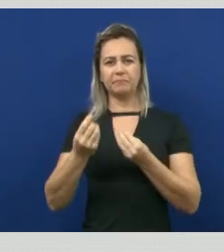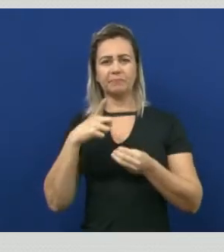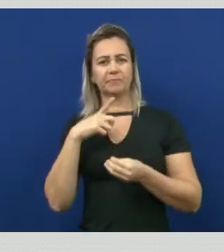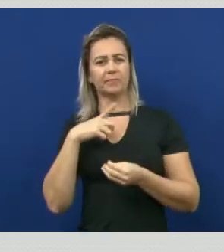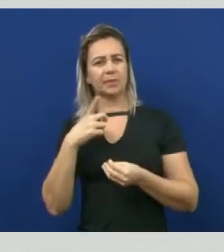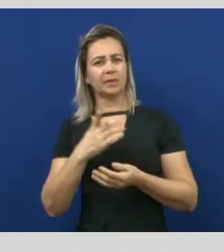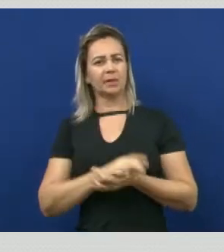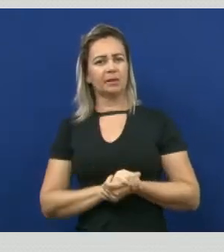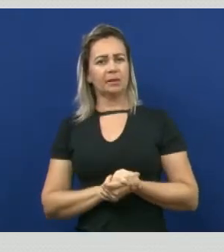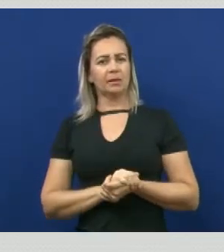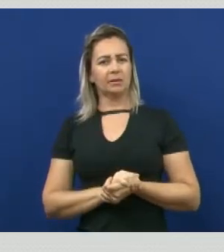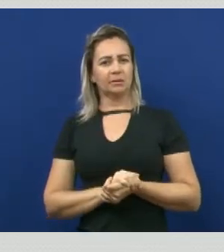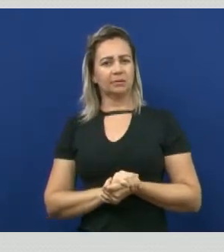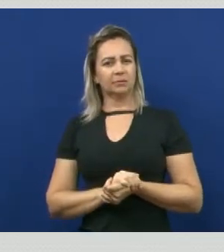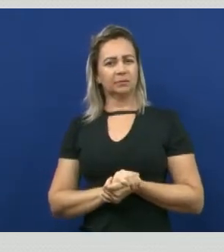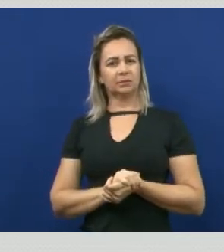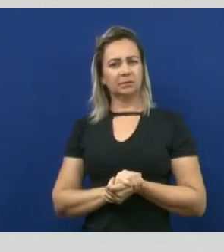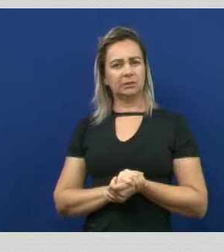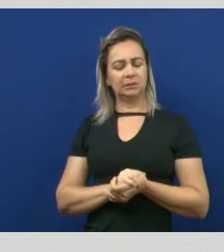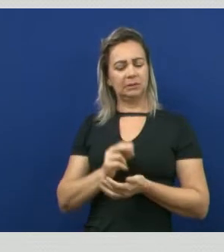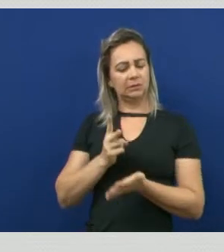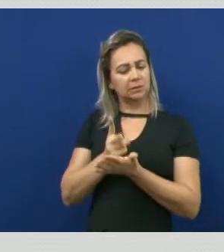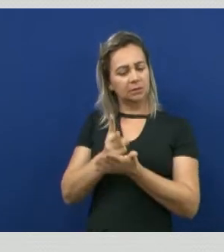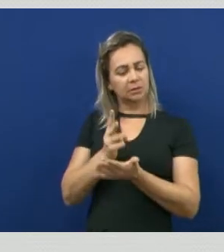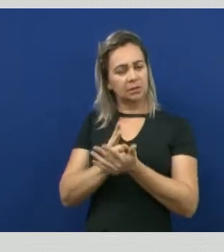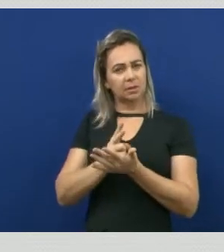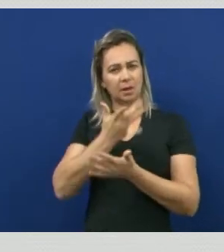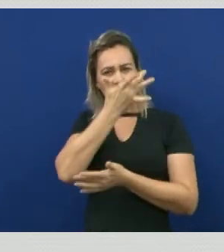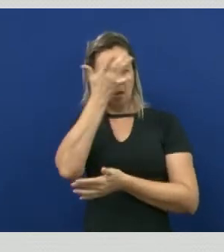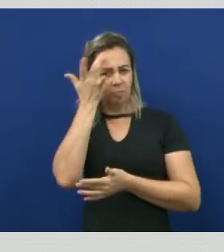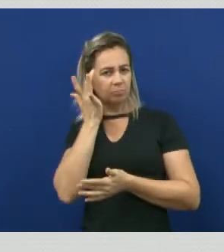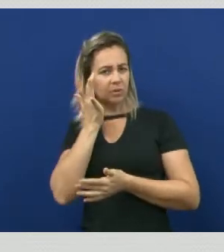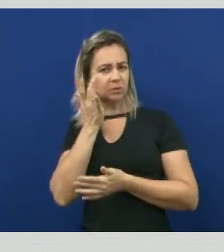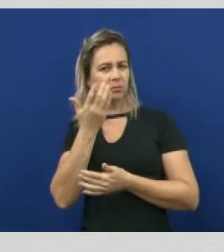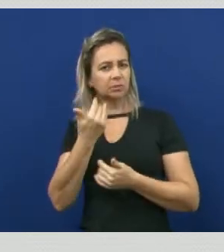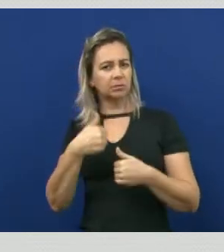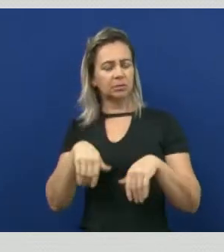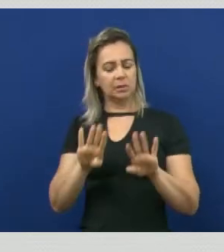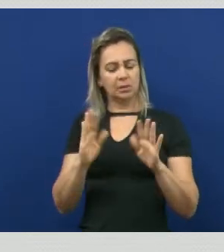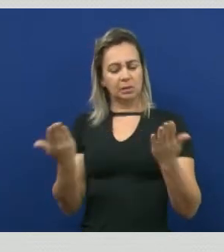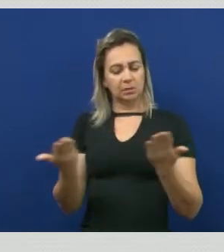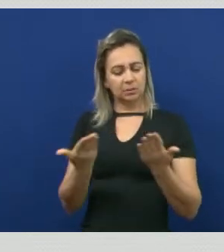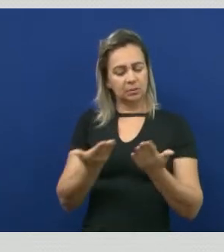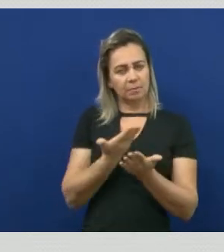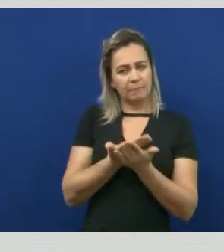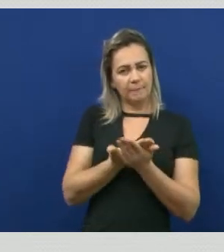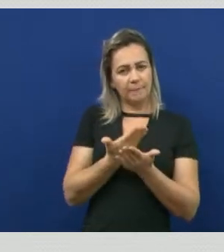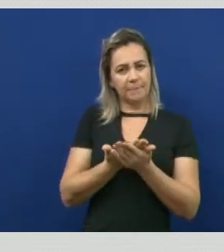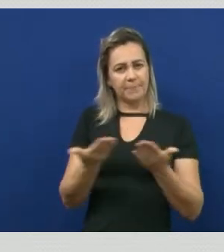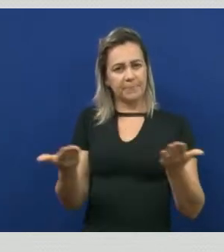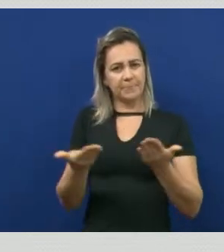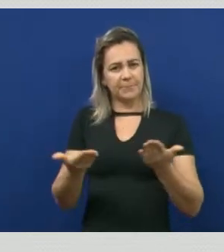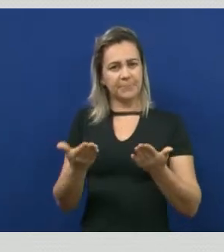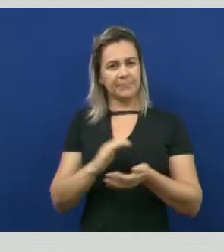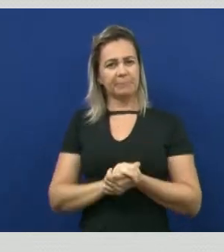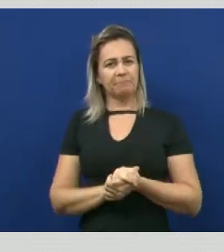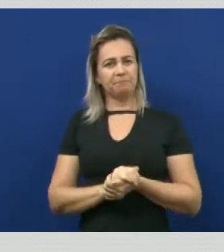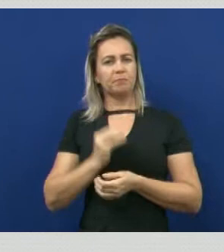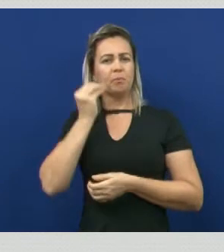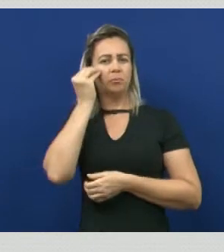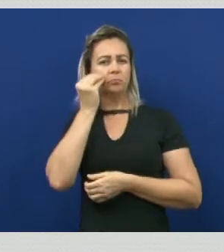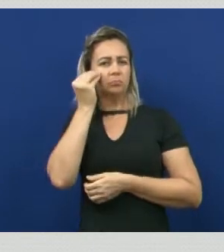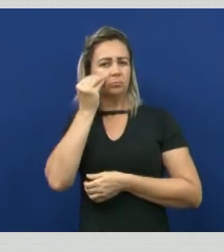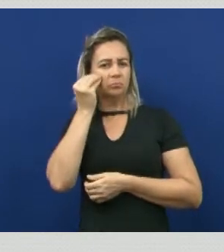psicológicos pré-estabelecidos pela humanidade? Nessa aula eu vou deixar um link para você, é de um vídeo bem interessante do experimento com